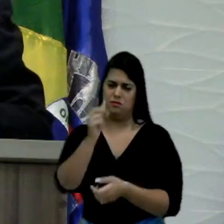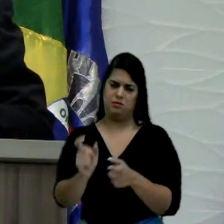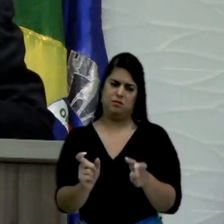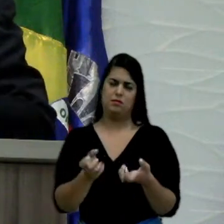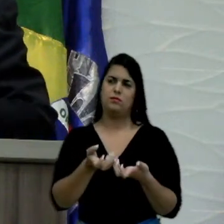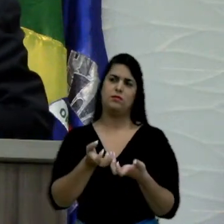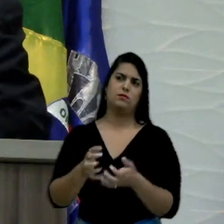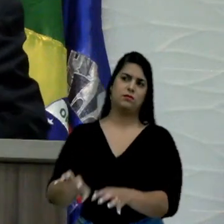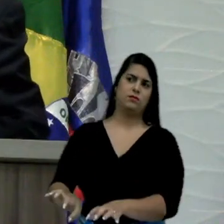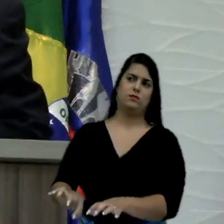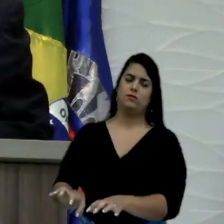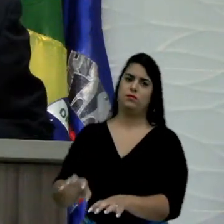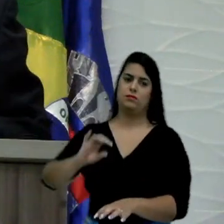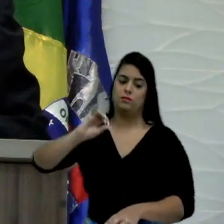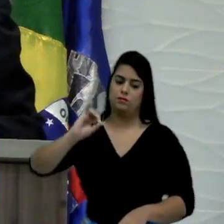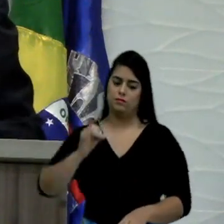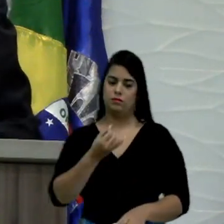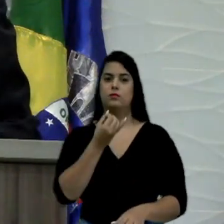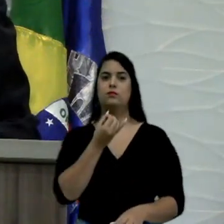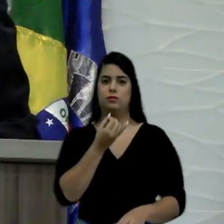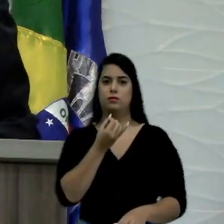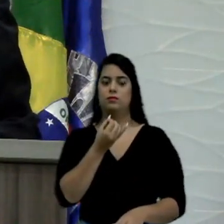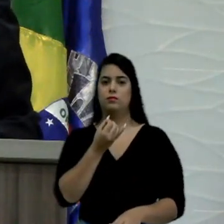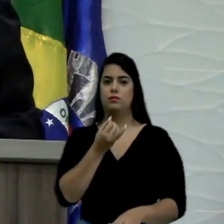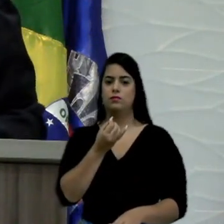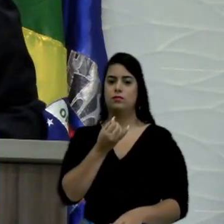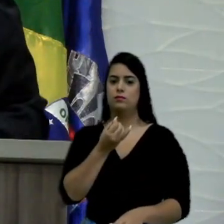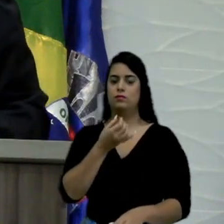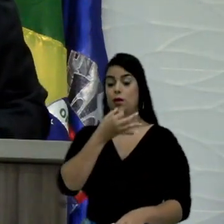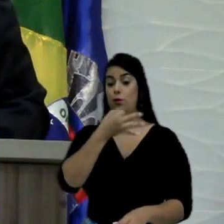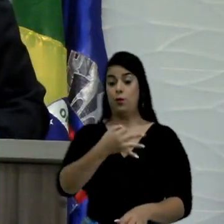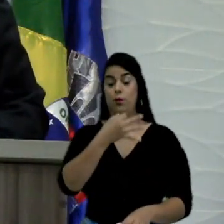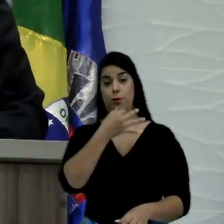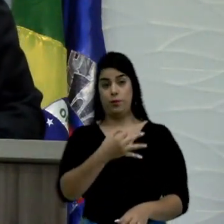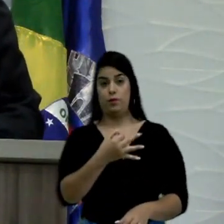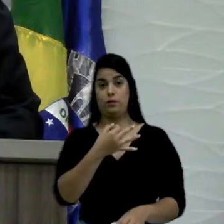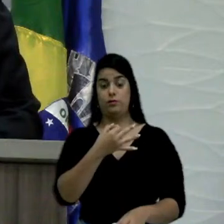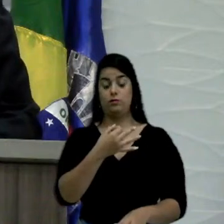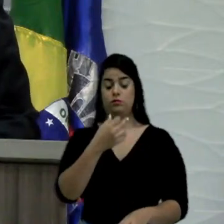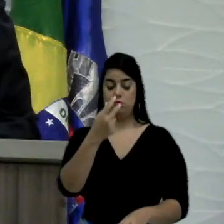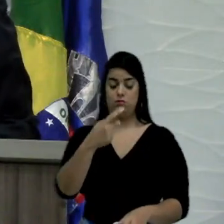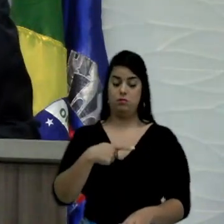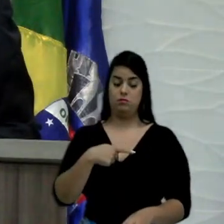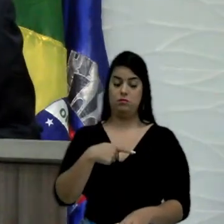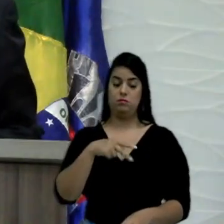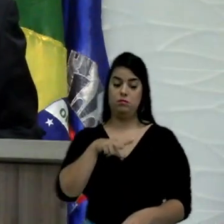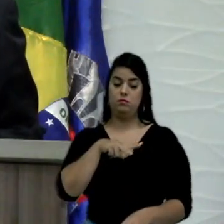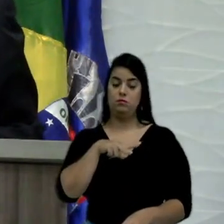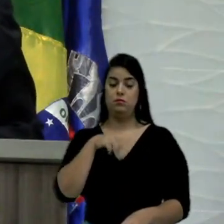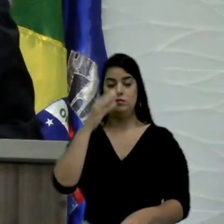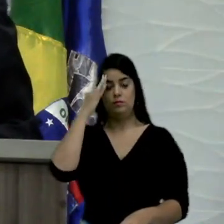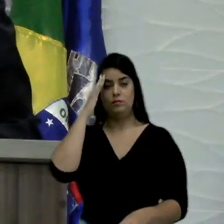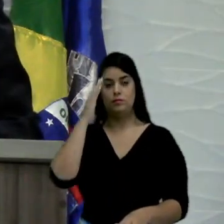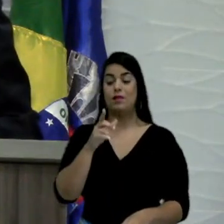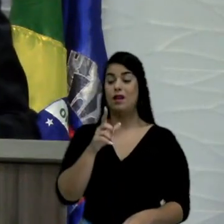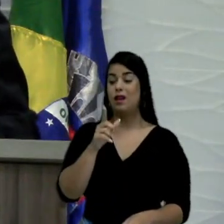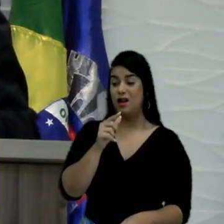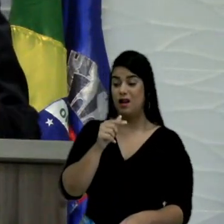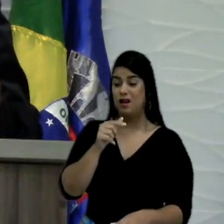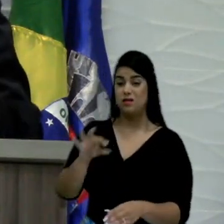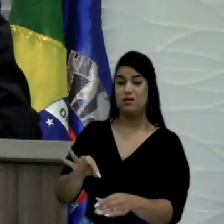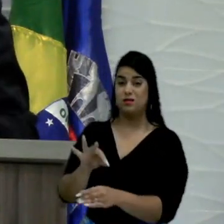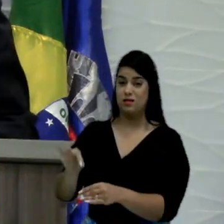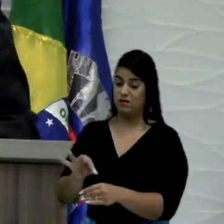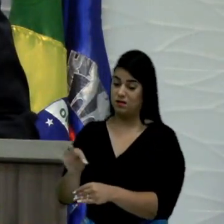Isso é a minha opinião e o meu jeito de fazer política. Quanto à água, Espírito Santo, não sei se está chegando na vila. Agora a água